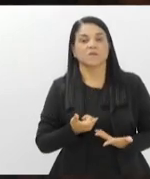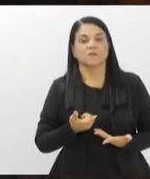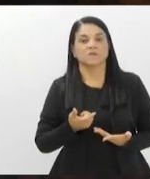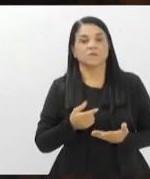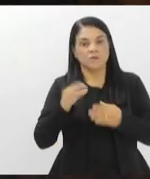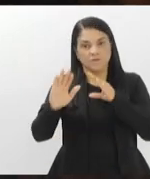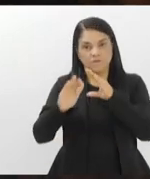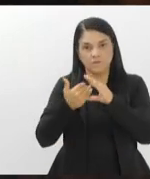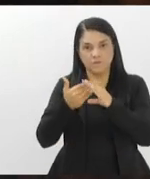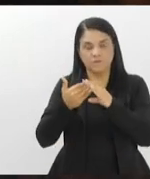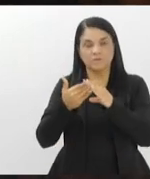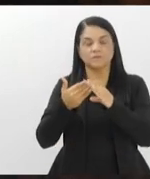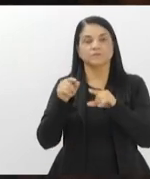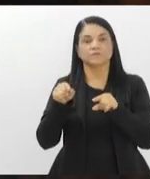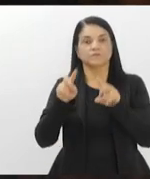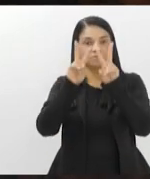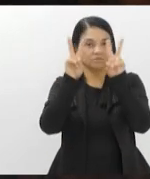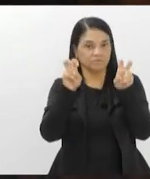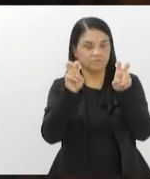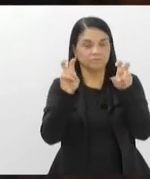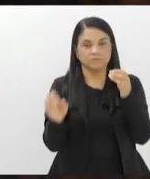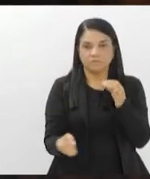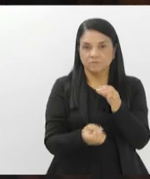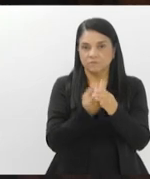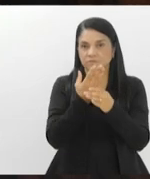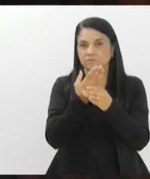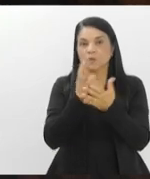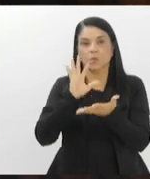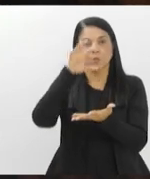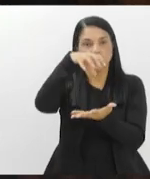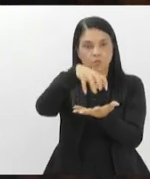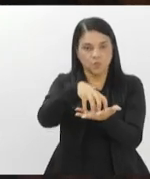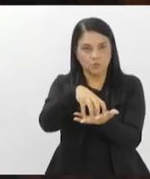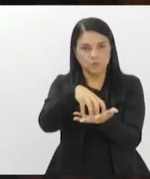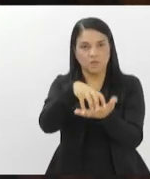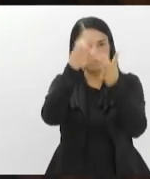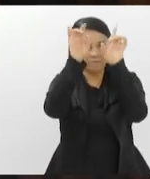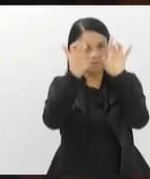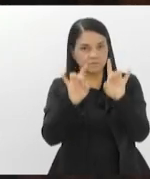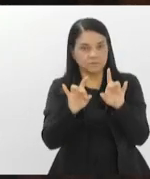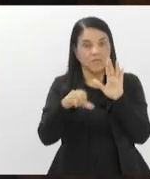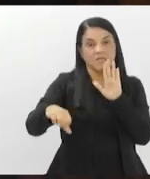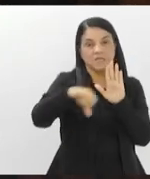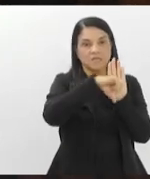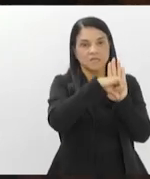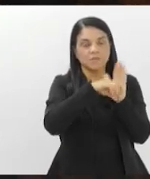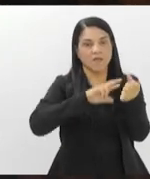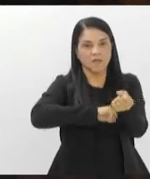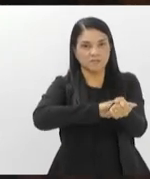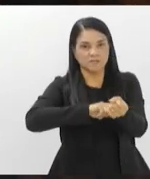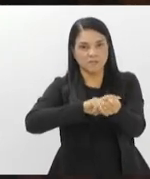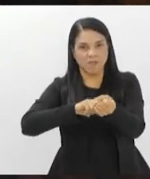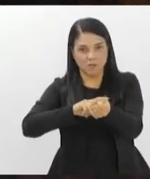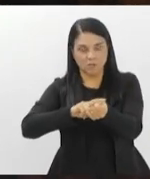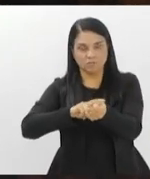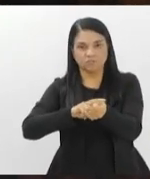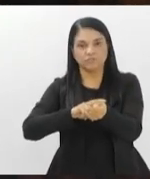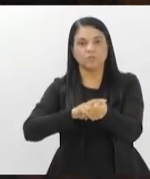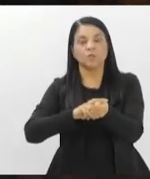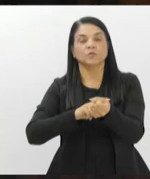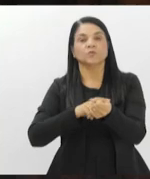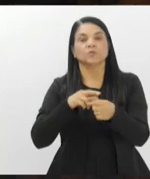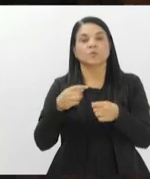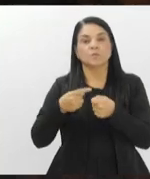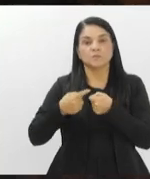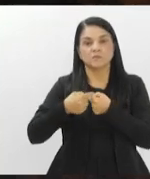o envio de mensagem dispondo sobre a implantação de unidade especializada em crimes raciais e delitos de intolerância no município de São Pedro